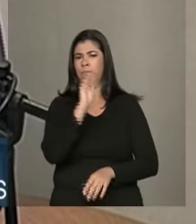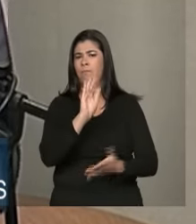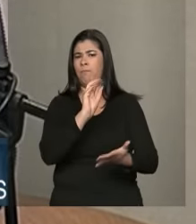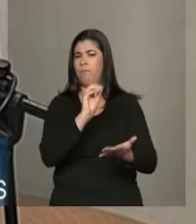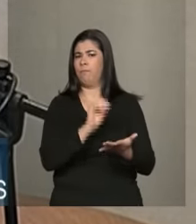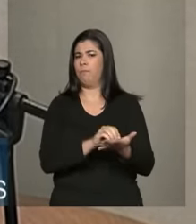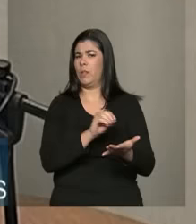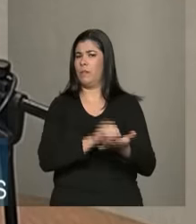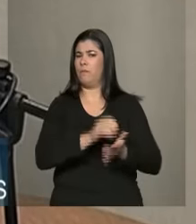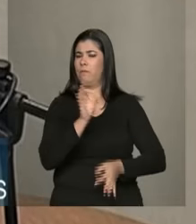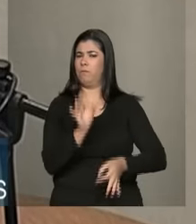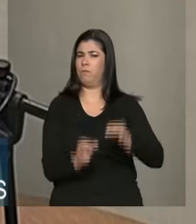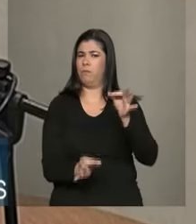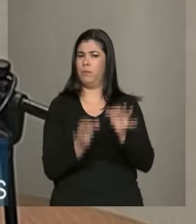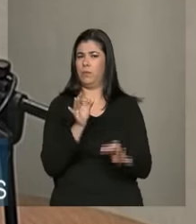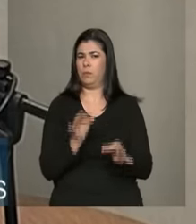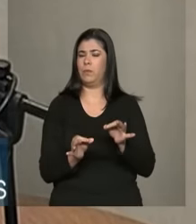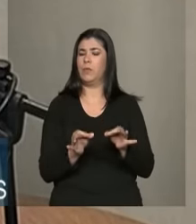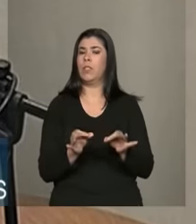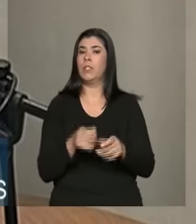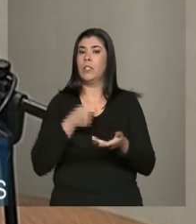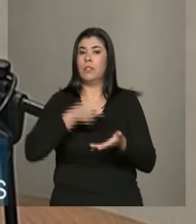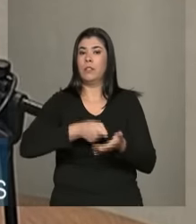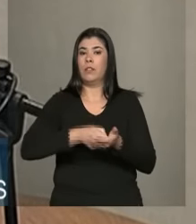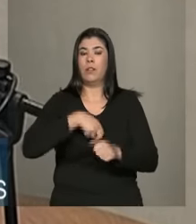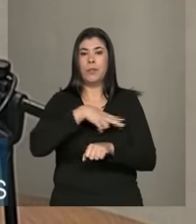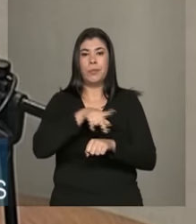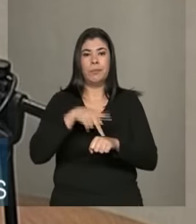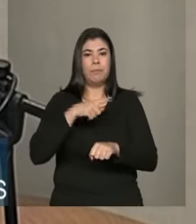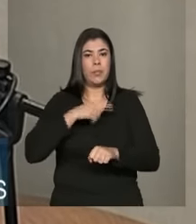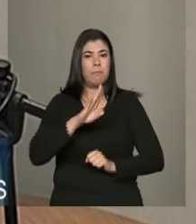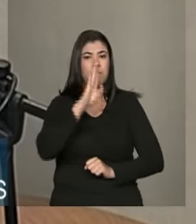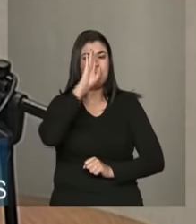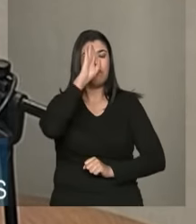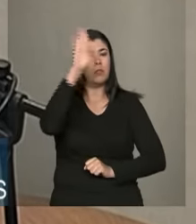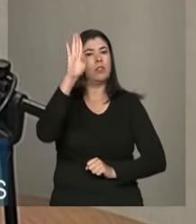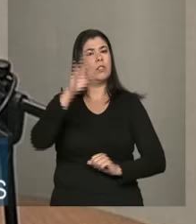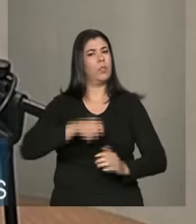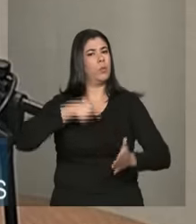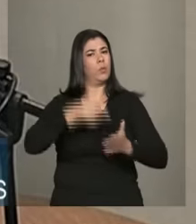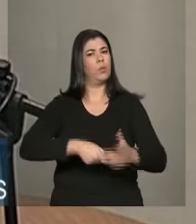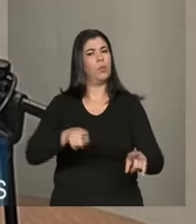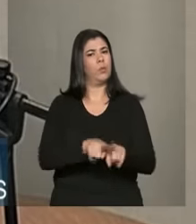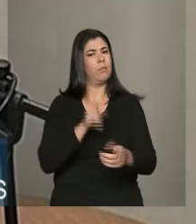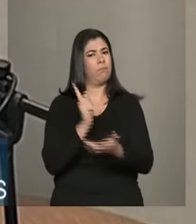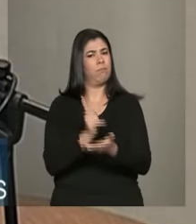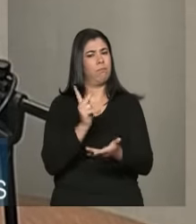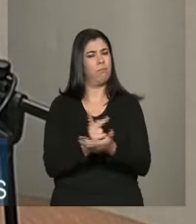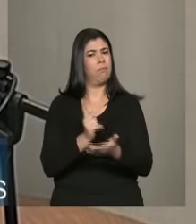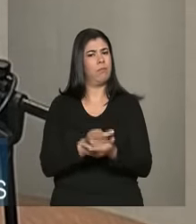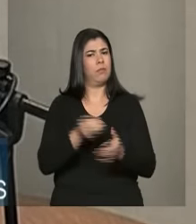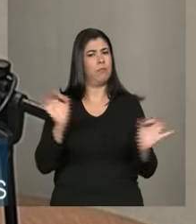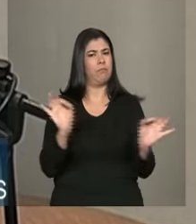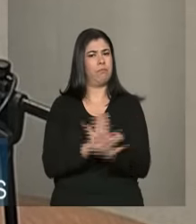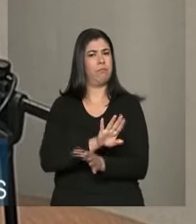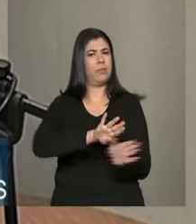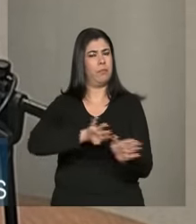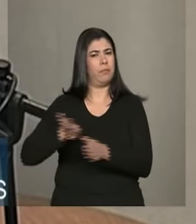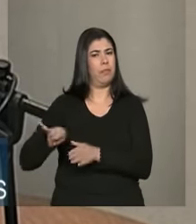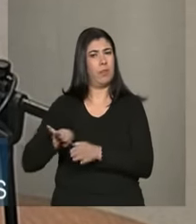exigindo de todos os países a prioridade de seu combate eficaz e permanente